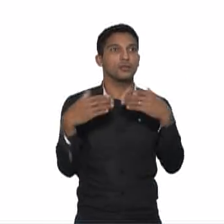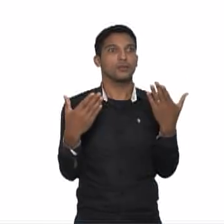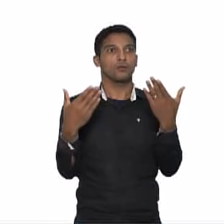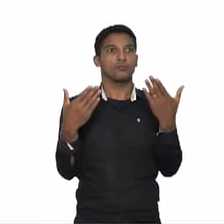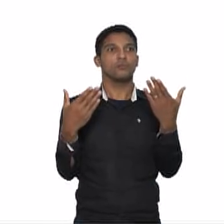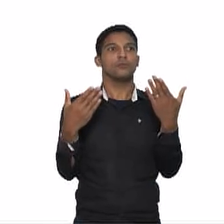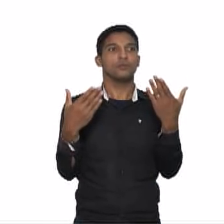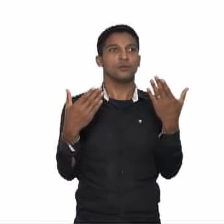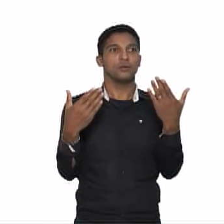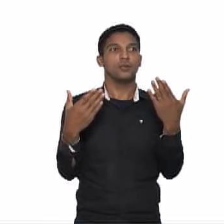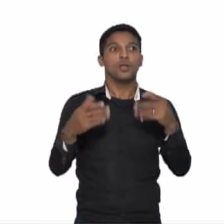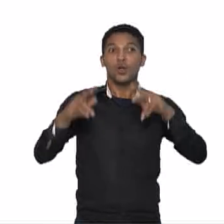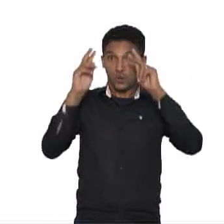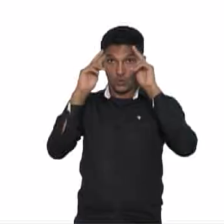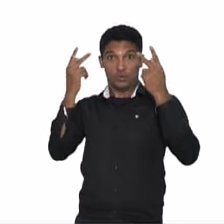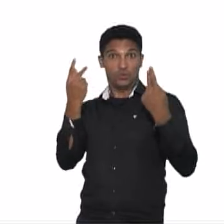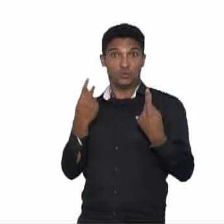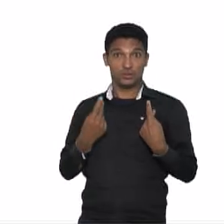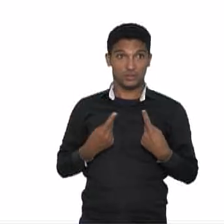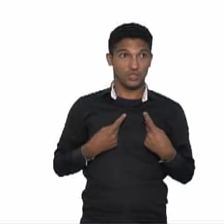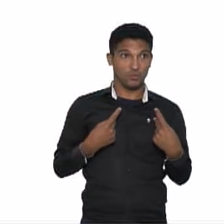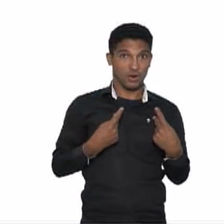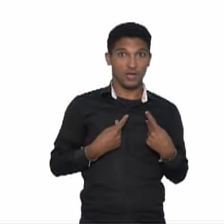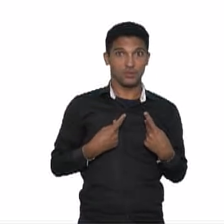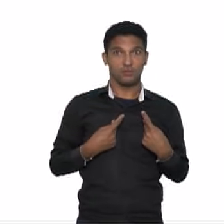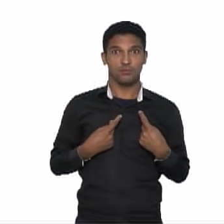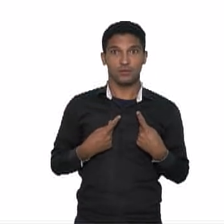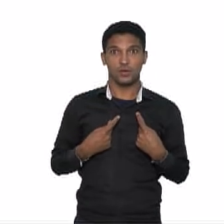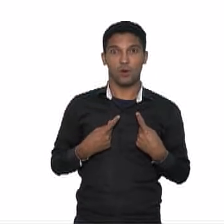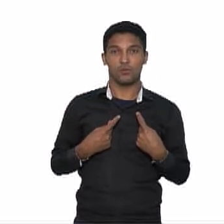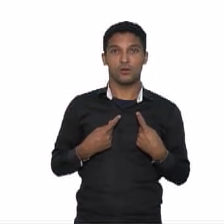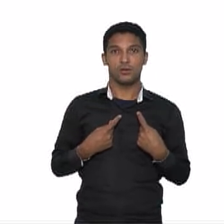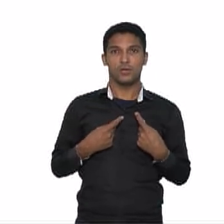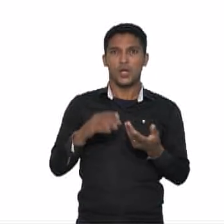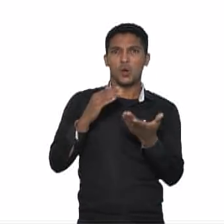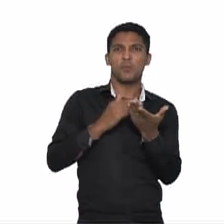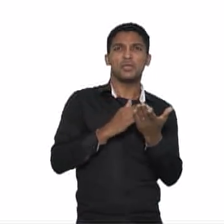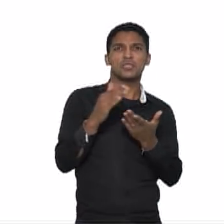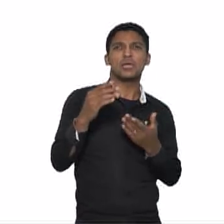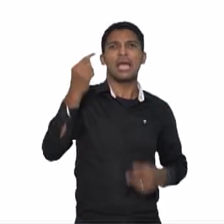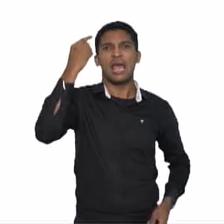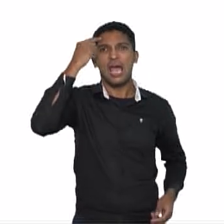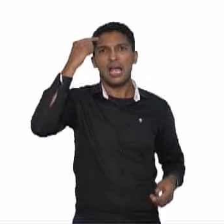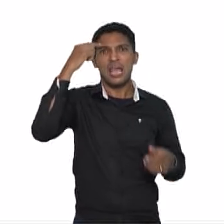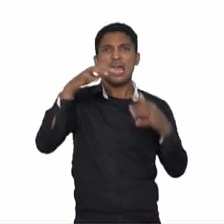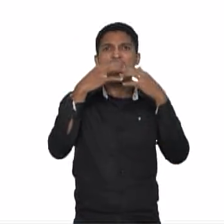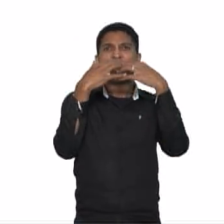humano não fazer parte da natureza, ser distinto dela.